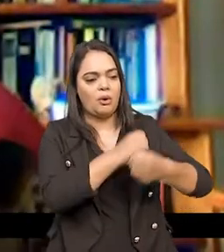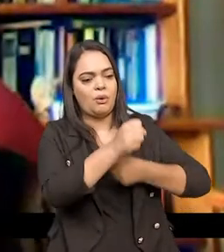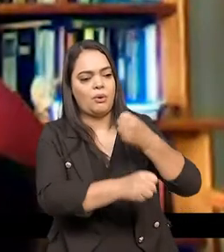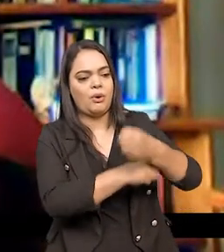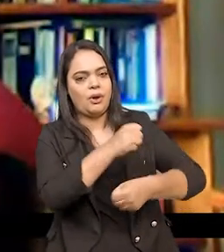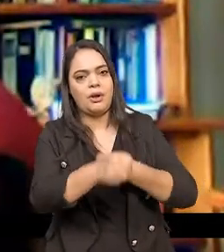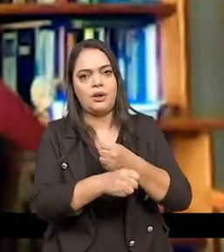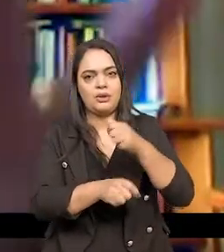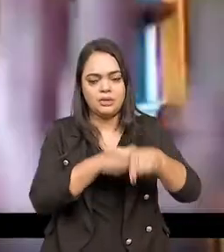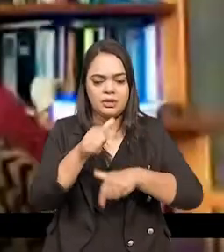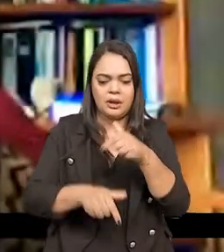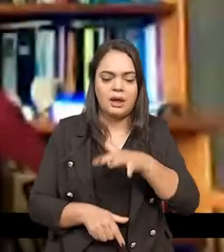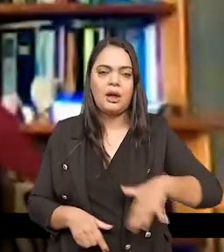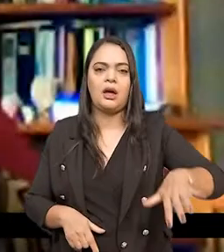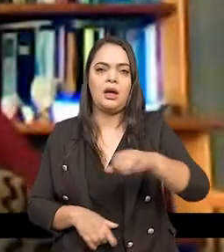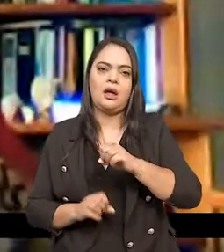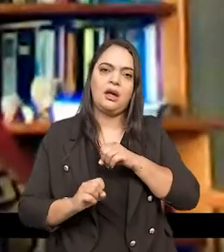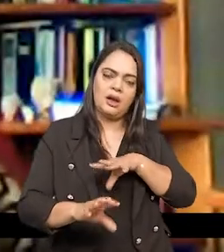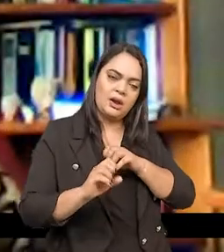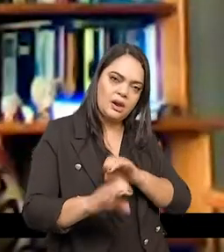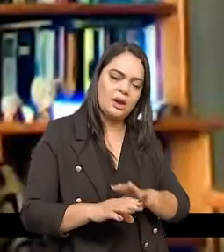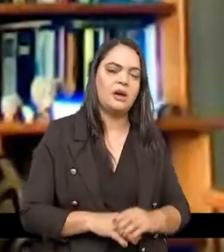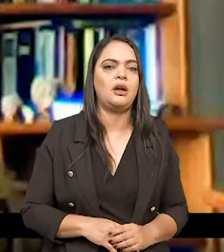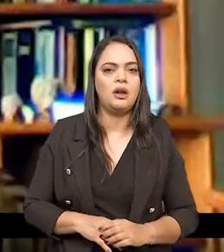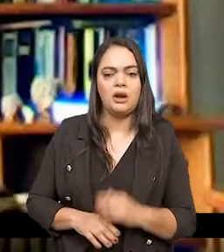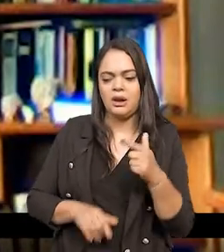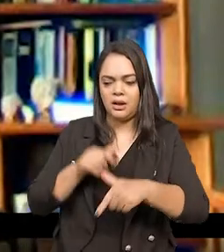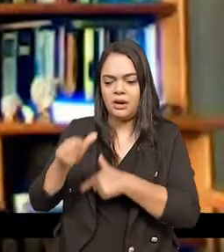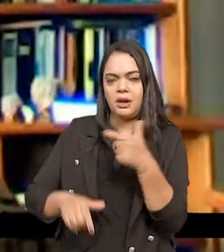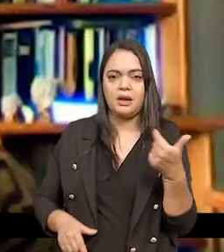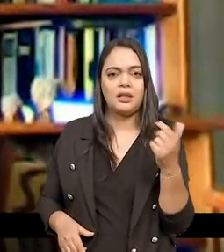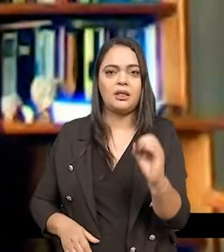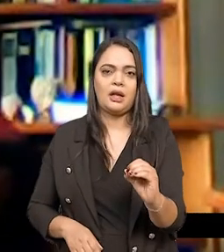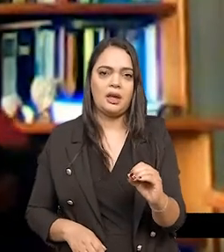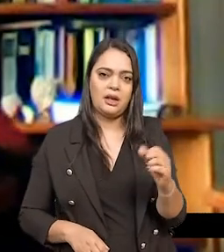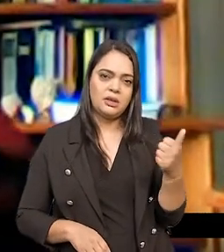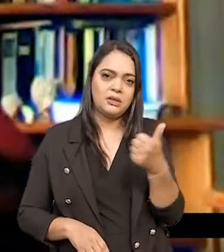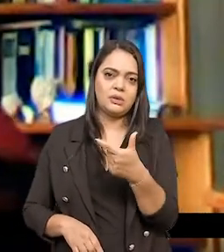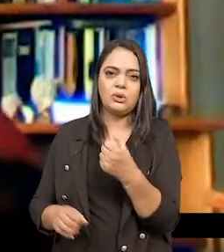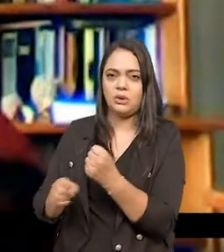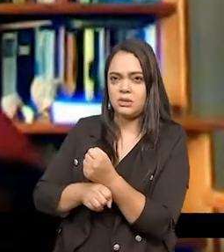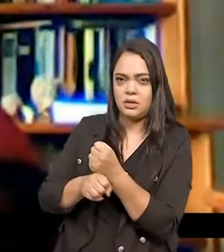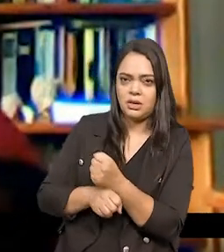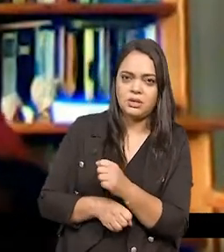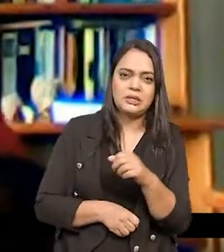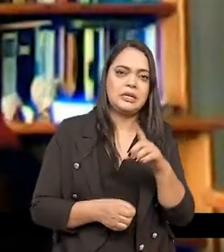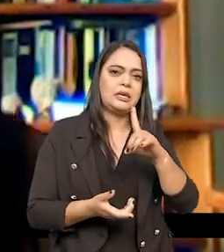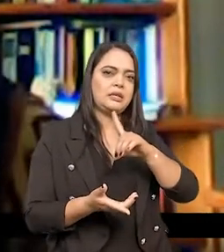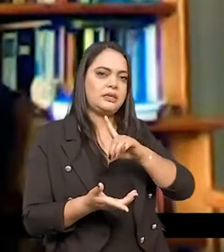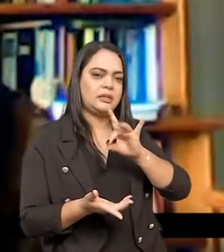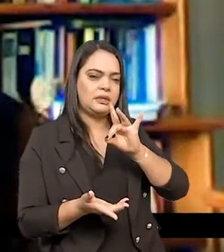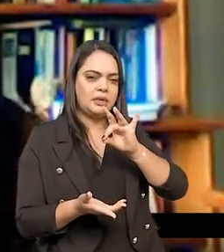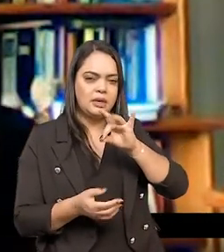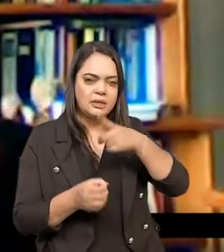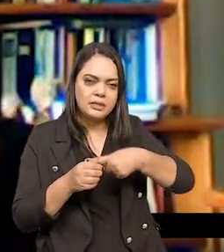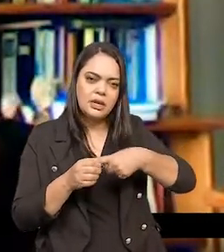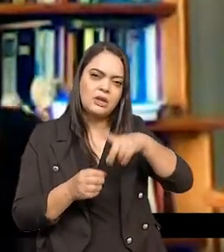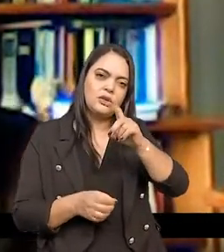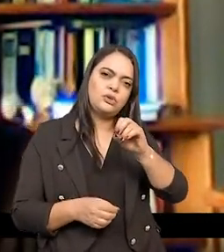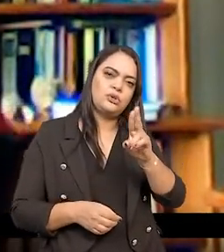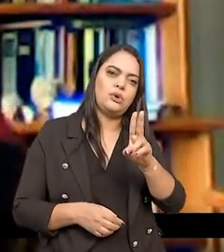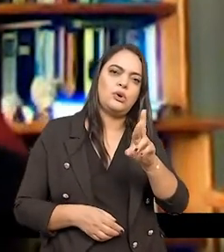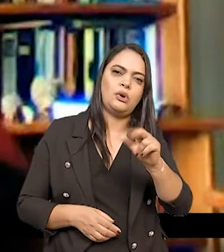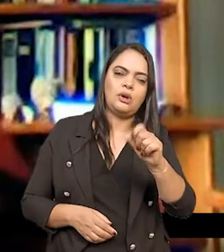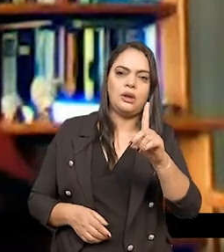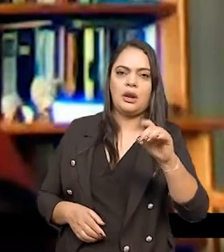em mestrado em educação, e também agora trabalho 10, 12 anos como gênero lá em Dourados, que trabalhamos gênero na educação,